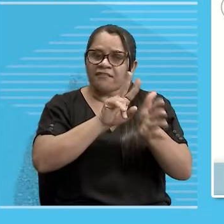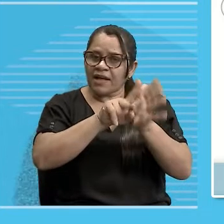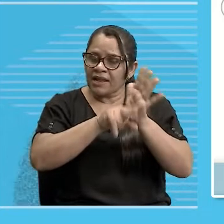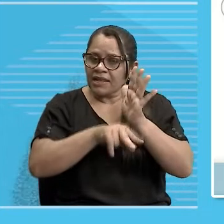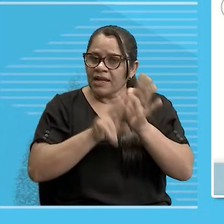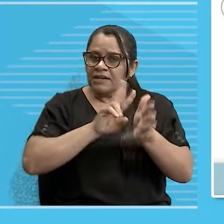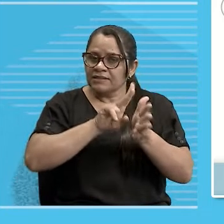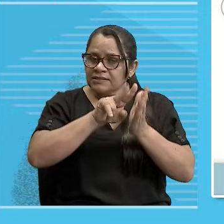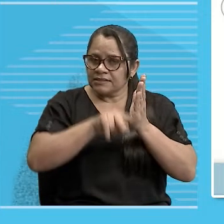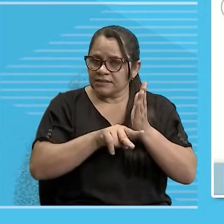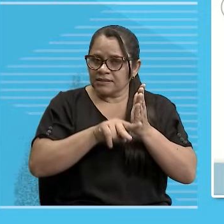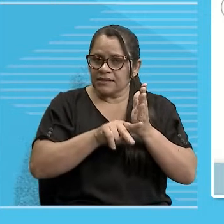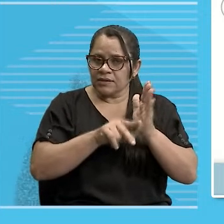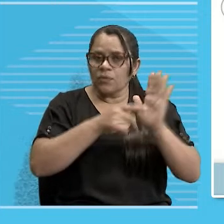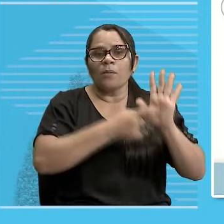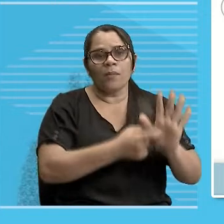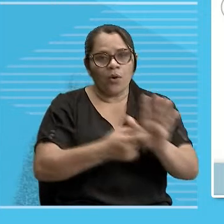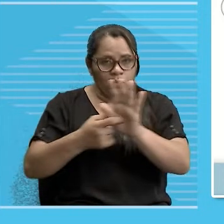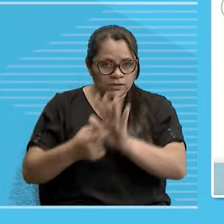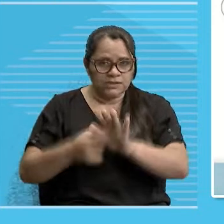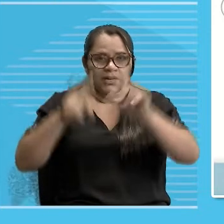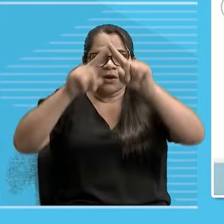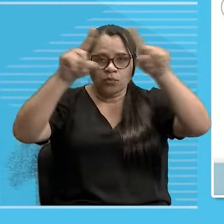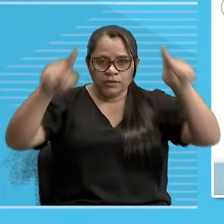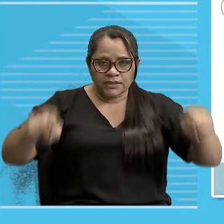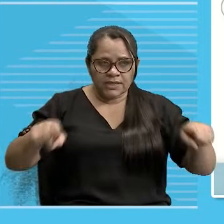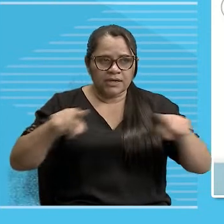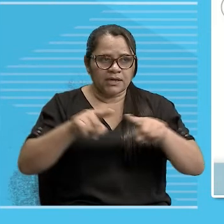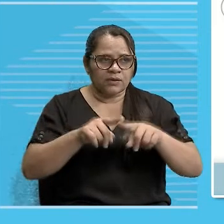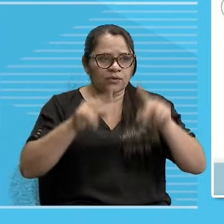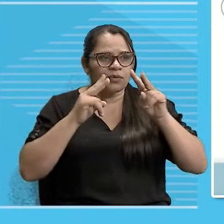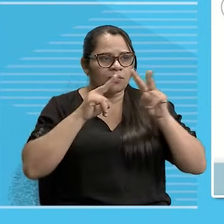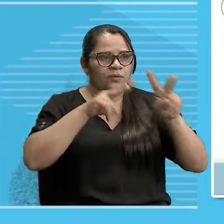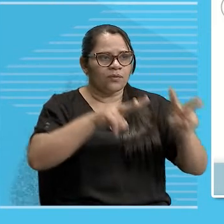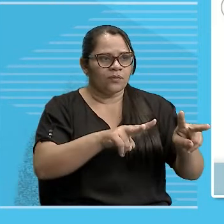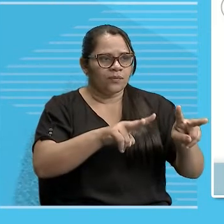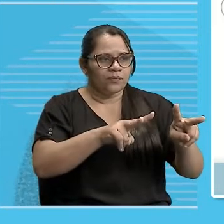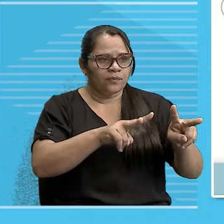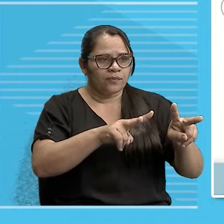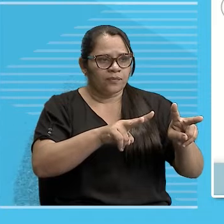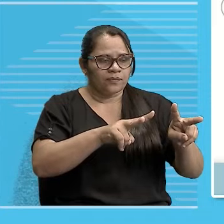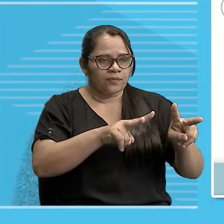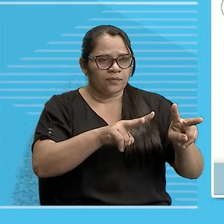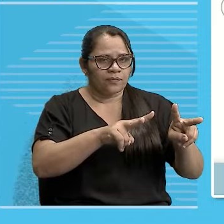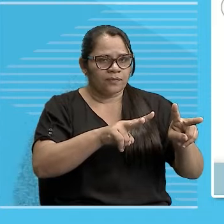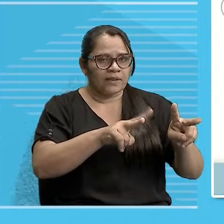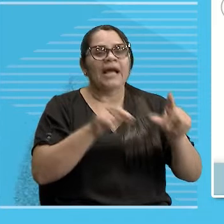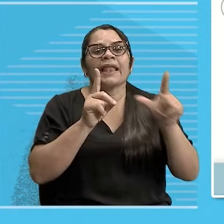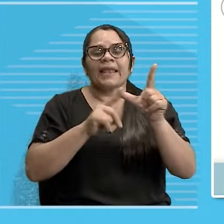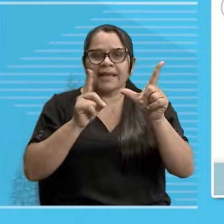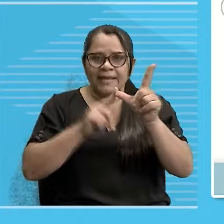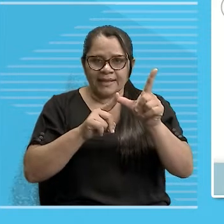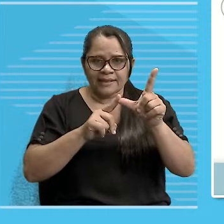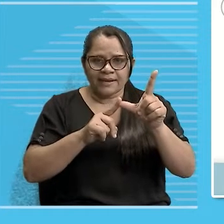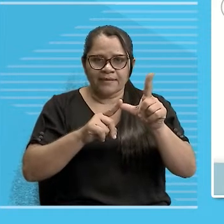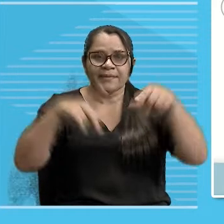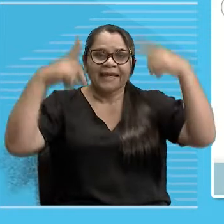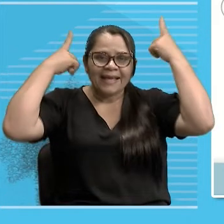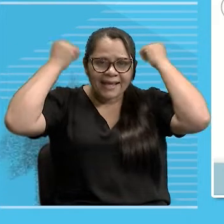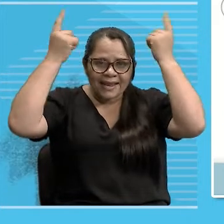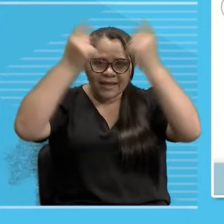variação é indicada por esse triângulo, tá? A letra grega chamada de